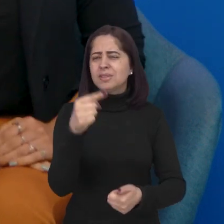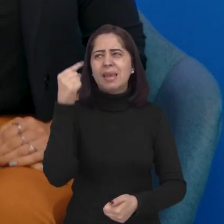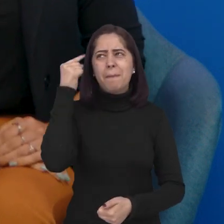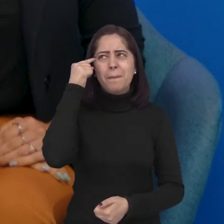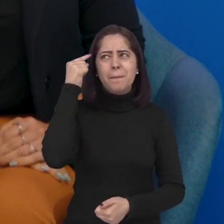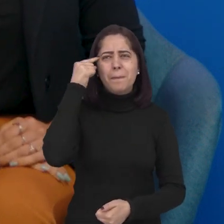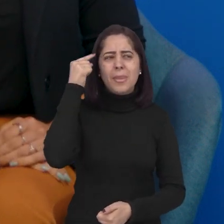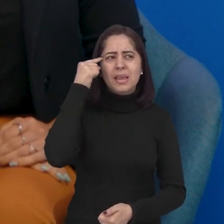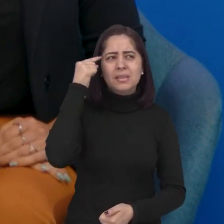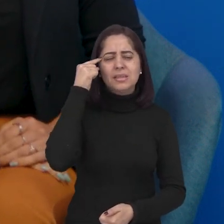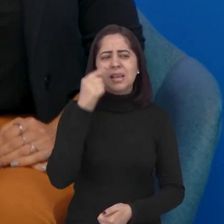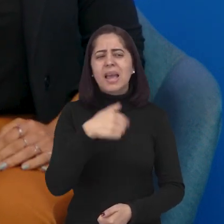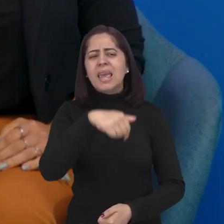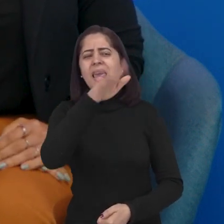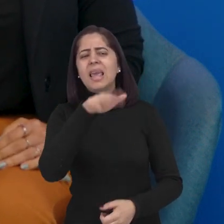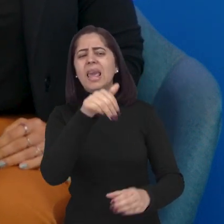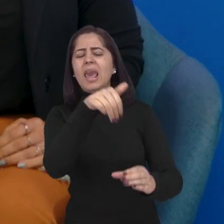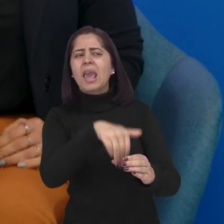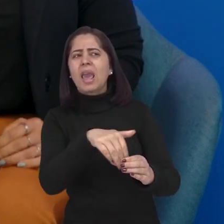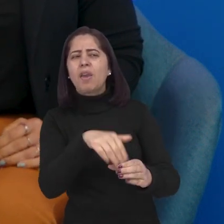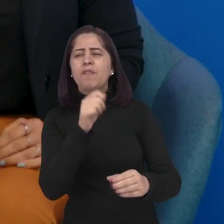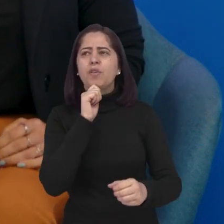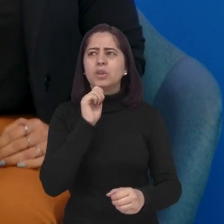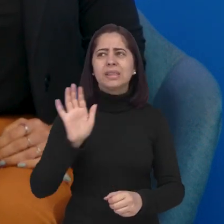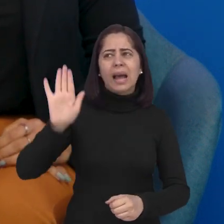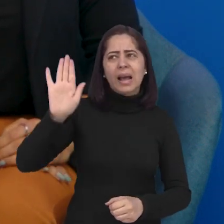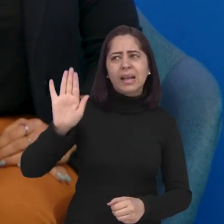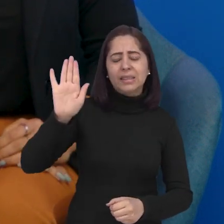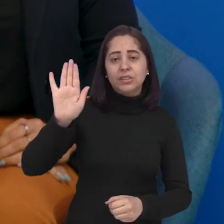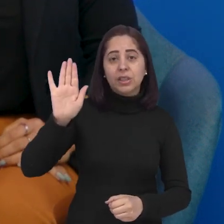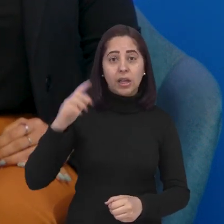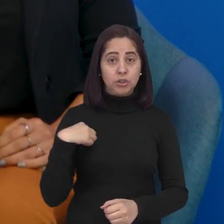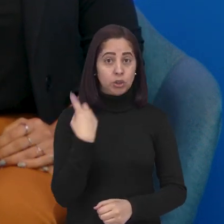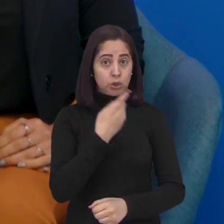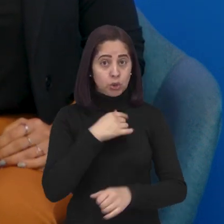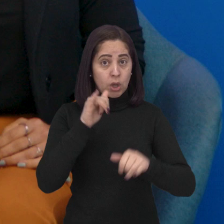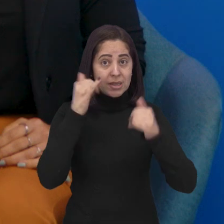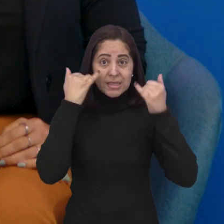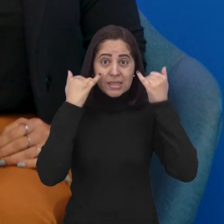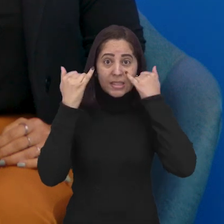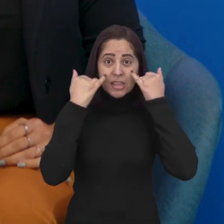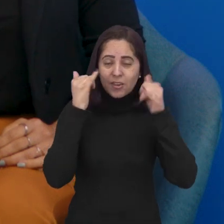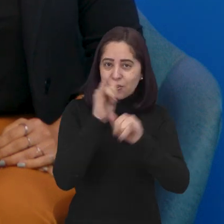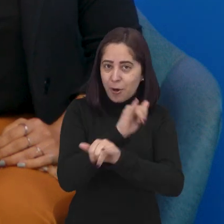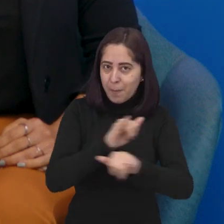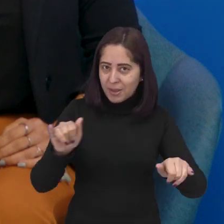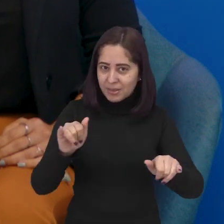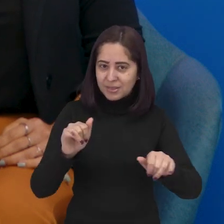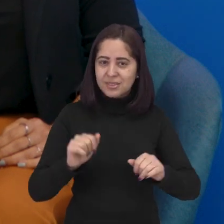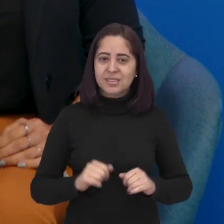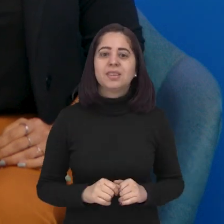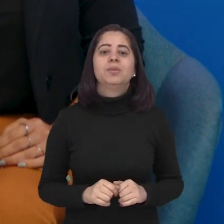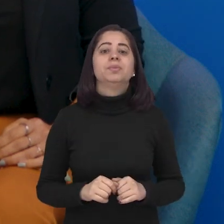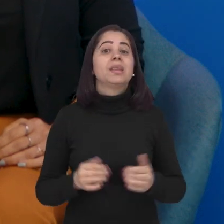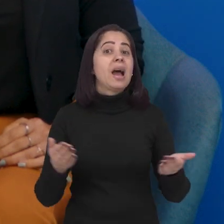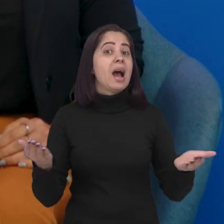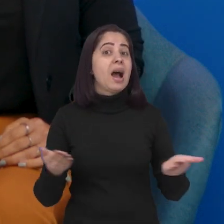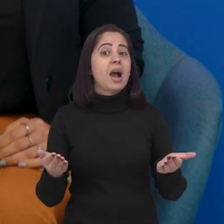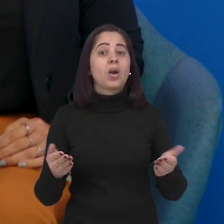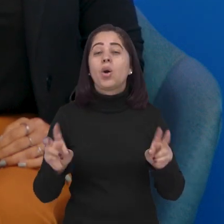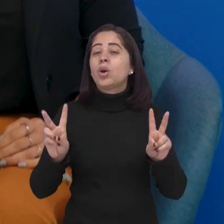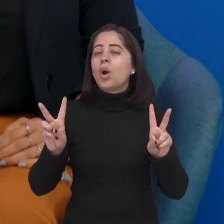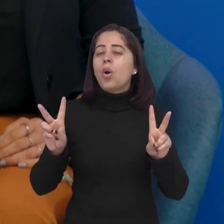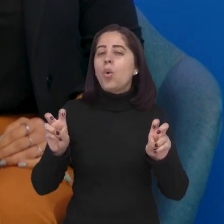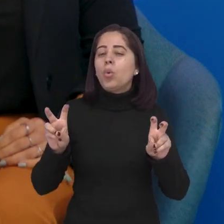pensa a respeito dos seus candidatos, a gente oferece informação justamente para você se preparar para essa escolha. Dessa vez,